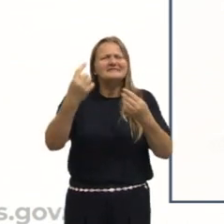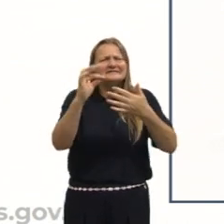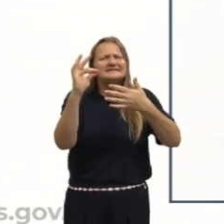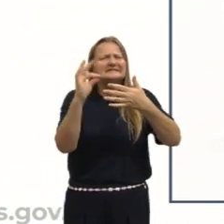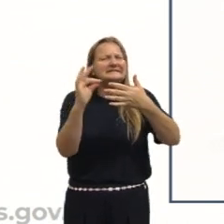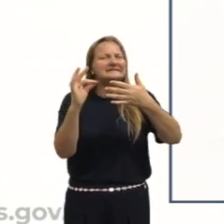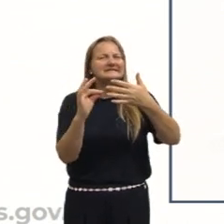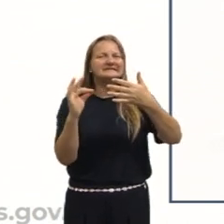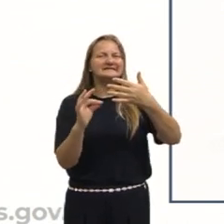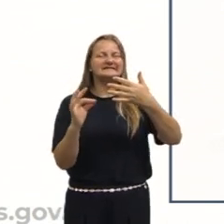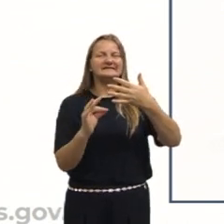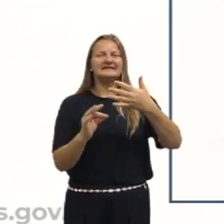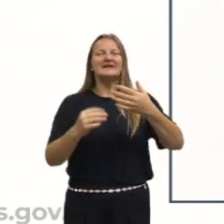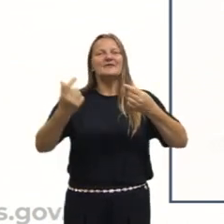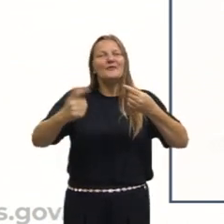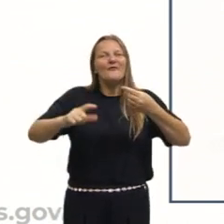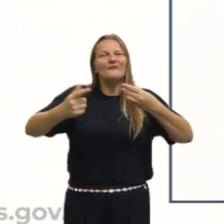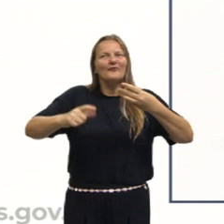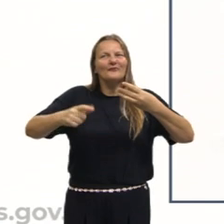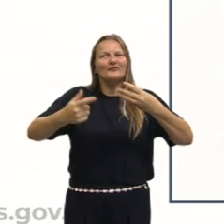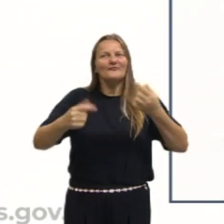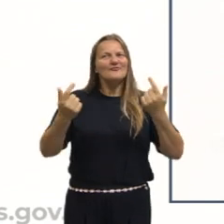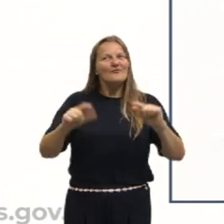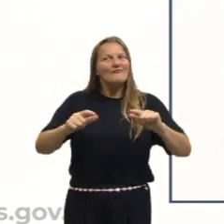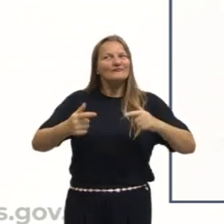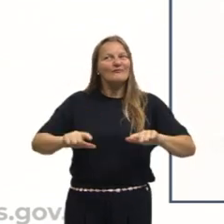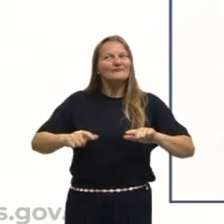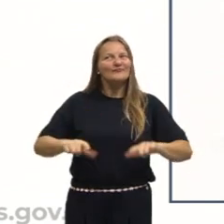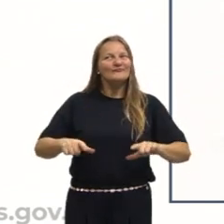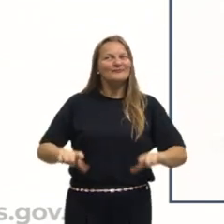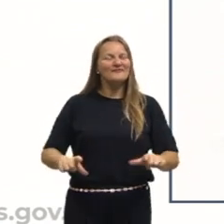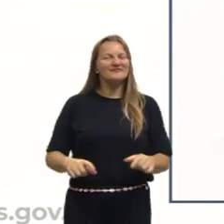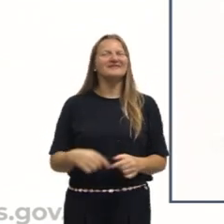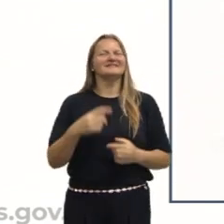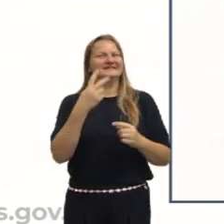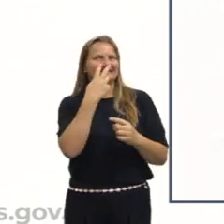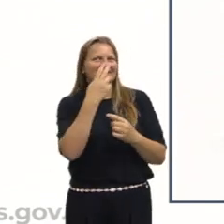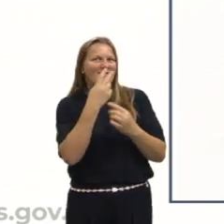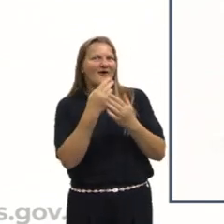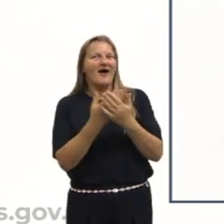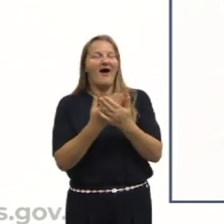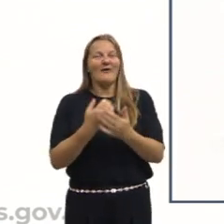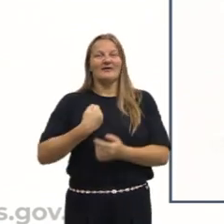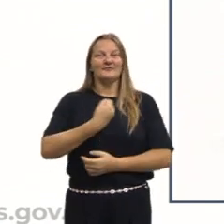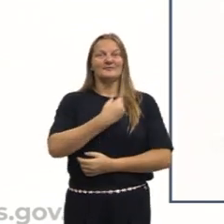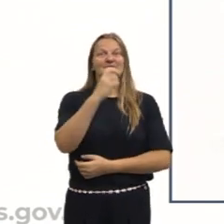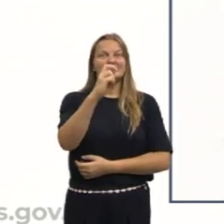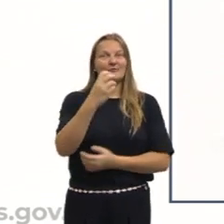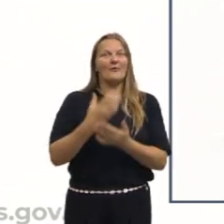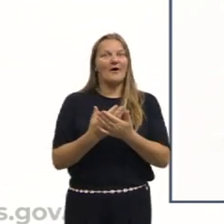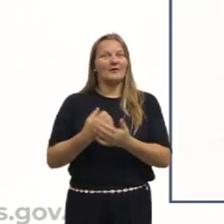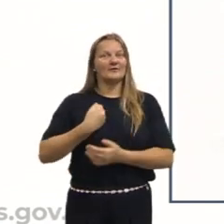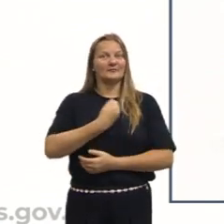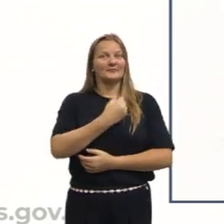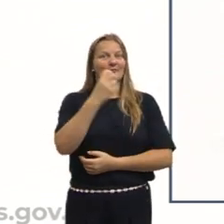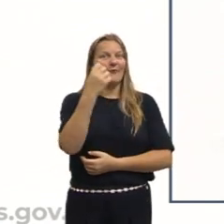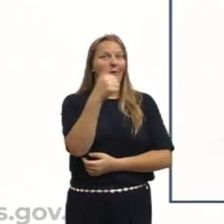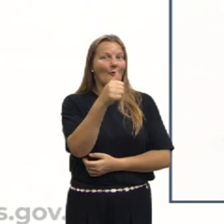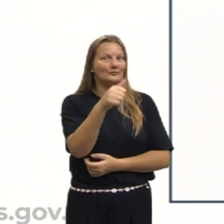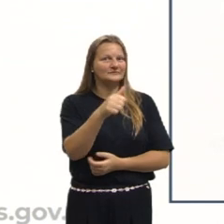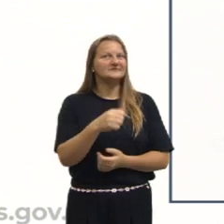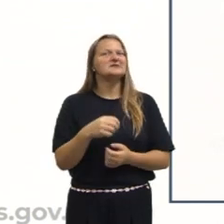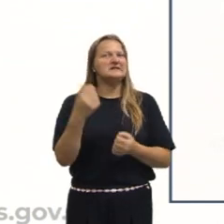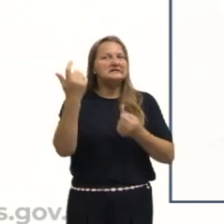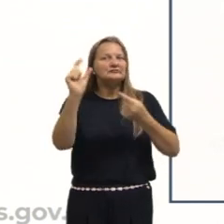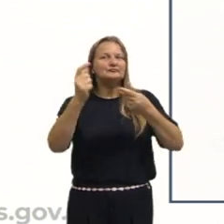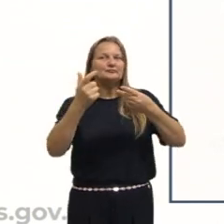vocês viram repetido repetido né lá dentro das aulas sim cuida das aulas 11 da aula 11 viu como